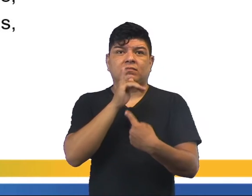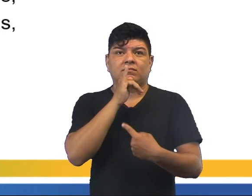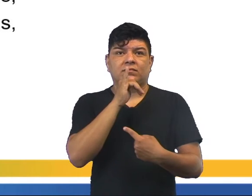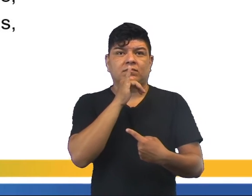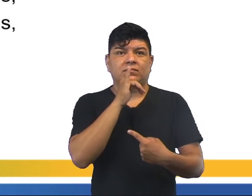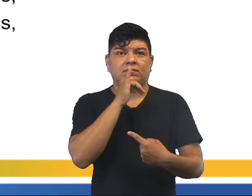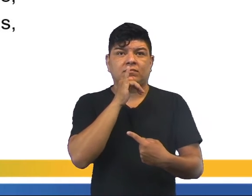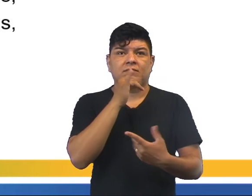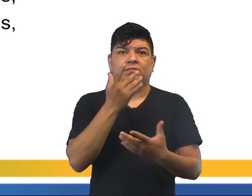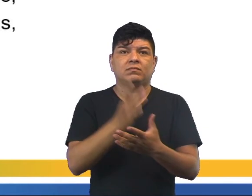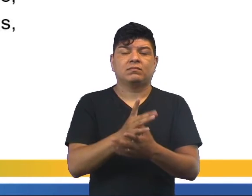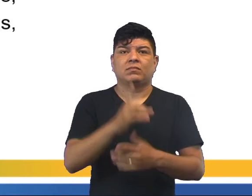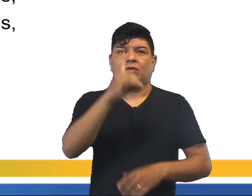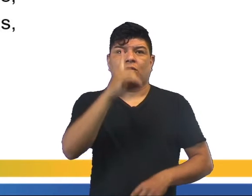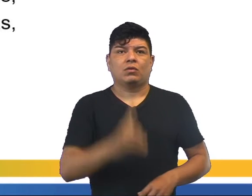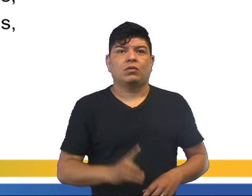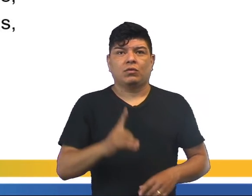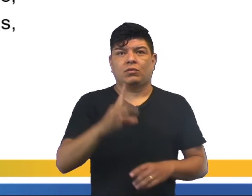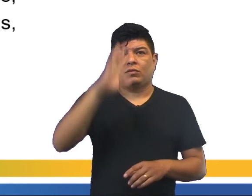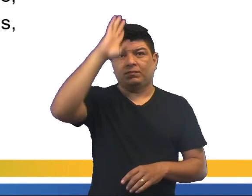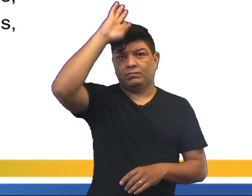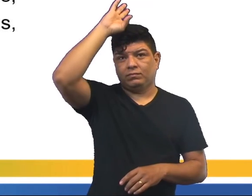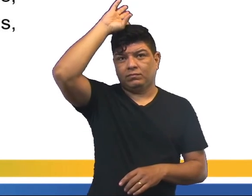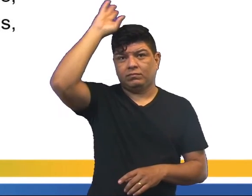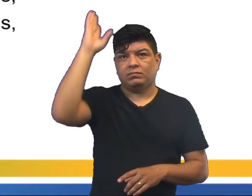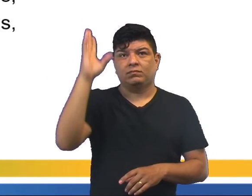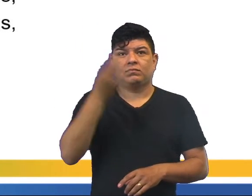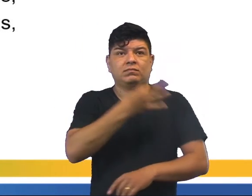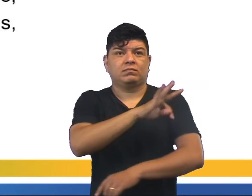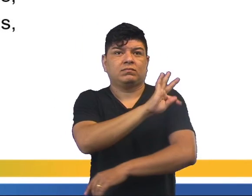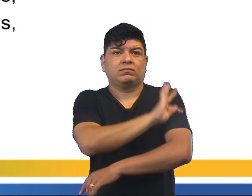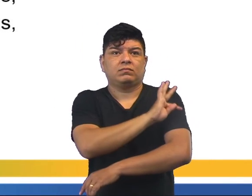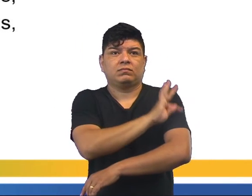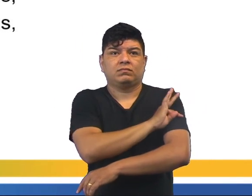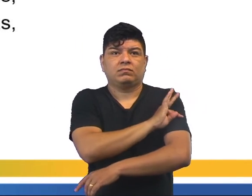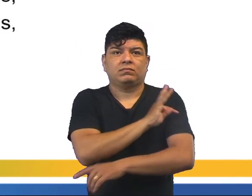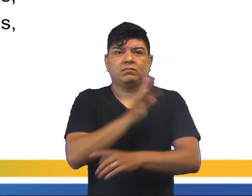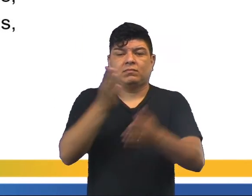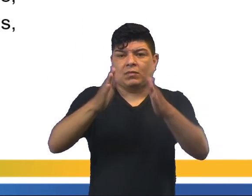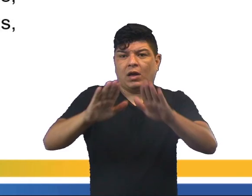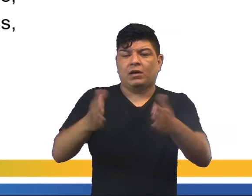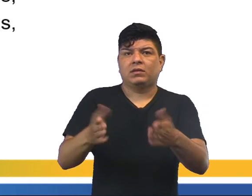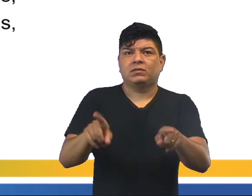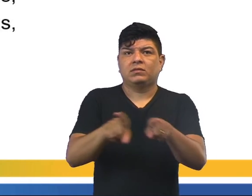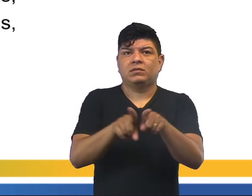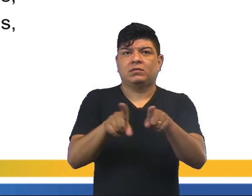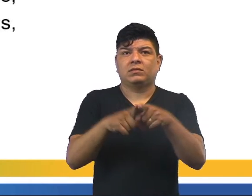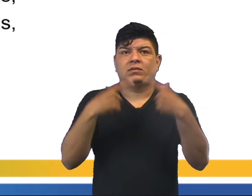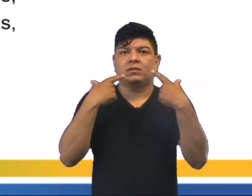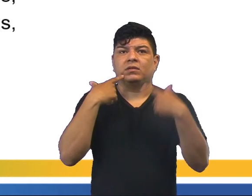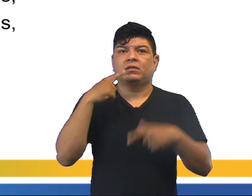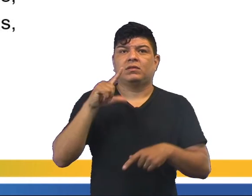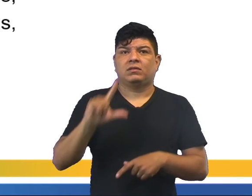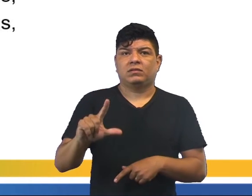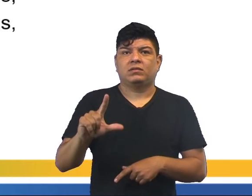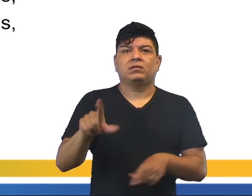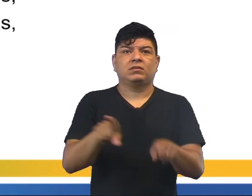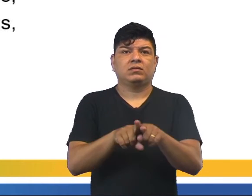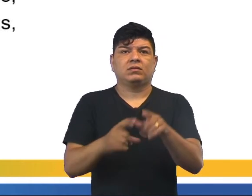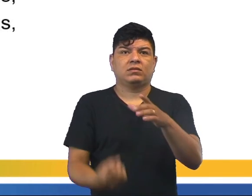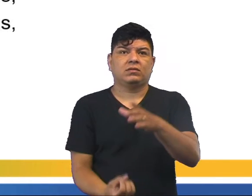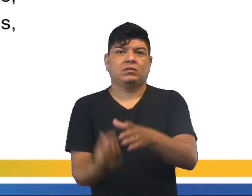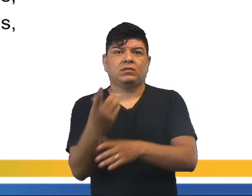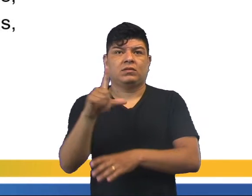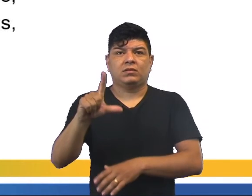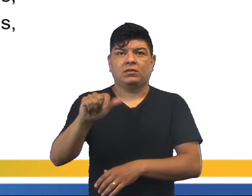exemplos do legado, né, seria o direito romano, as técnicas de arquitetura, as línguas latinas originárias